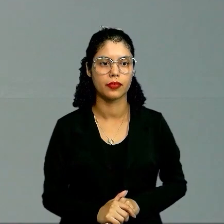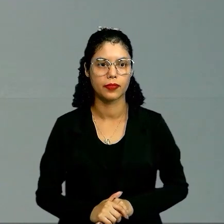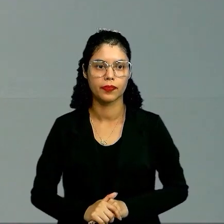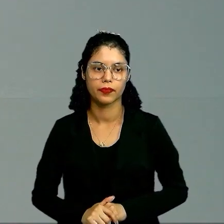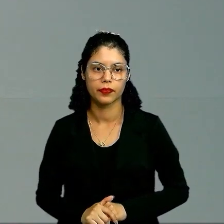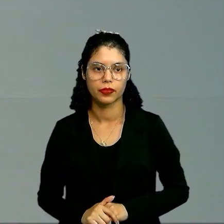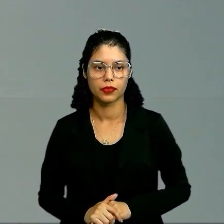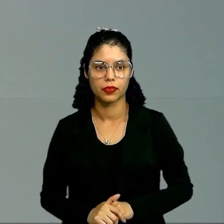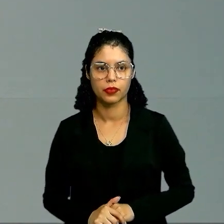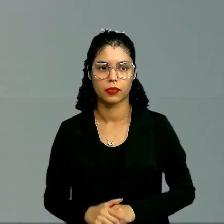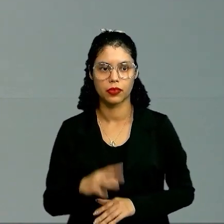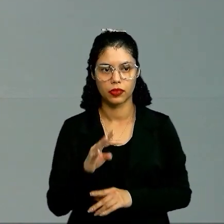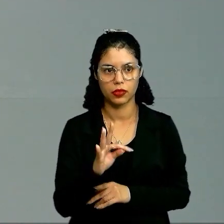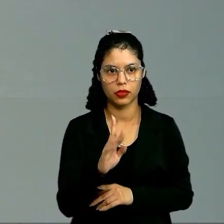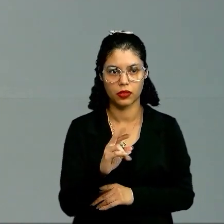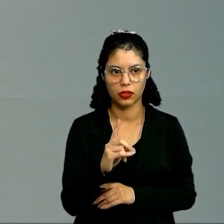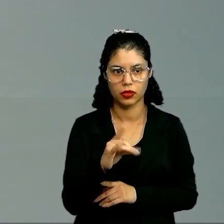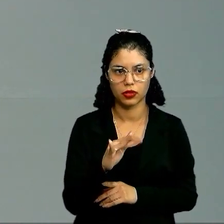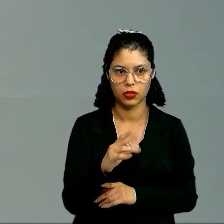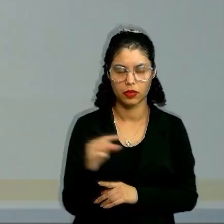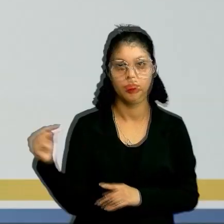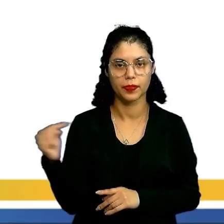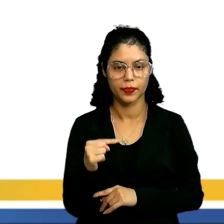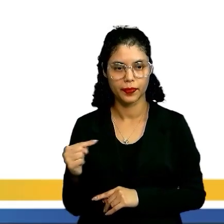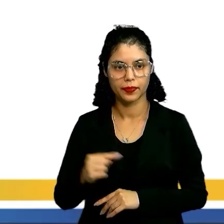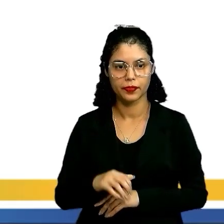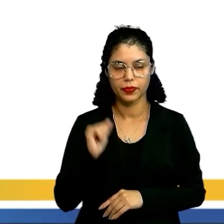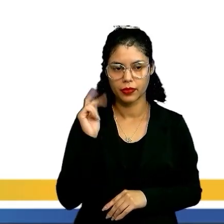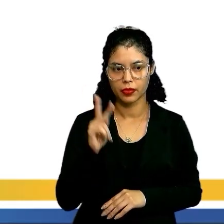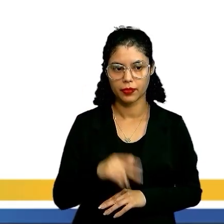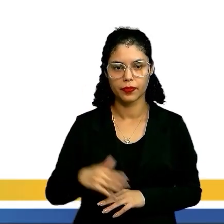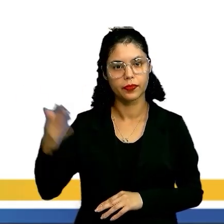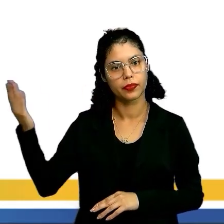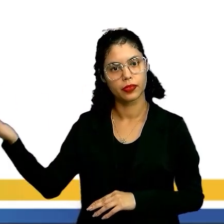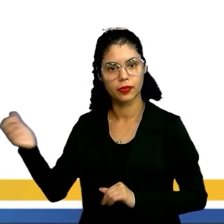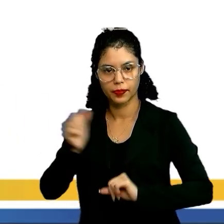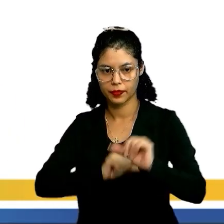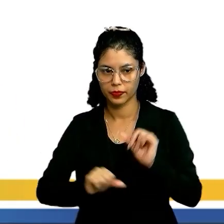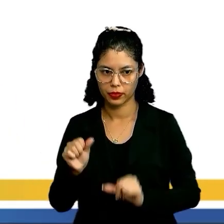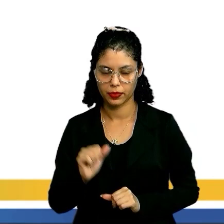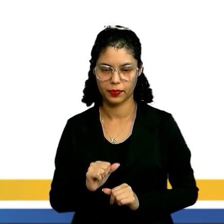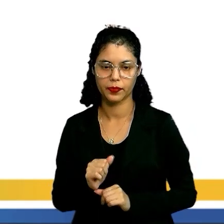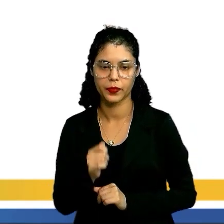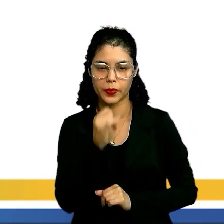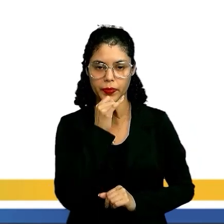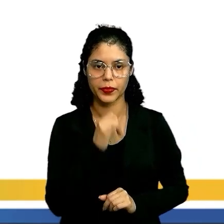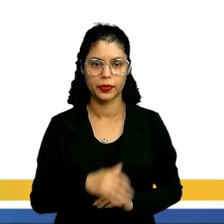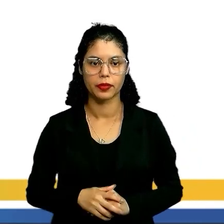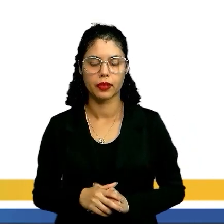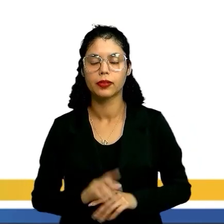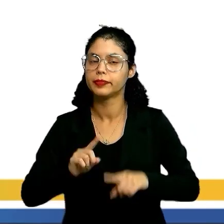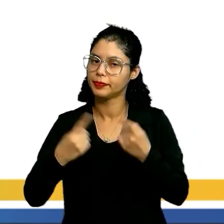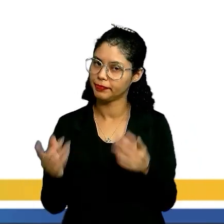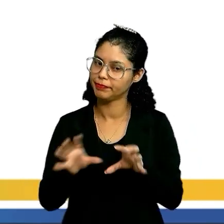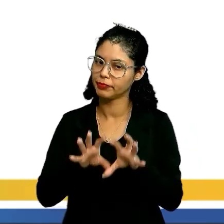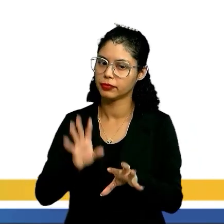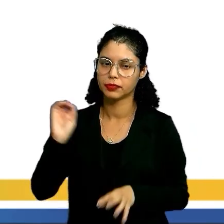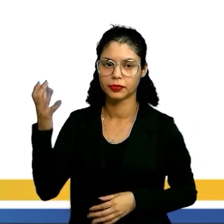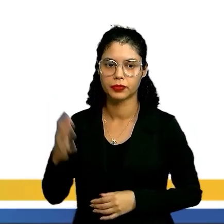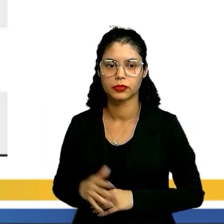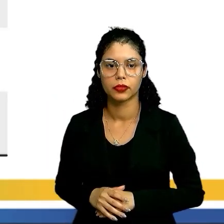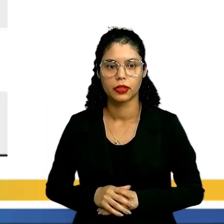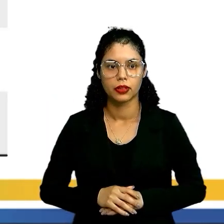Então, tropismo negativo, tá certo? Aqui já é o contrário do outro exemplo, tá? Mas é assim que